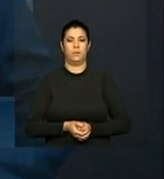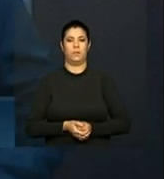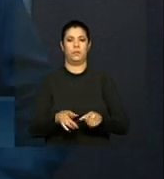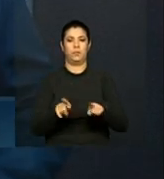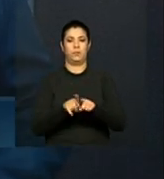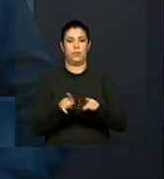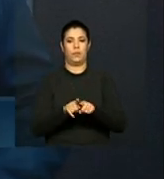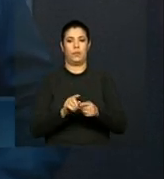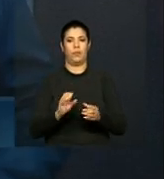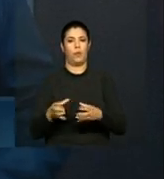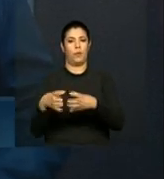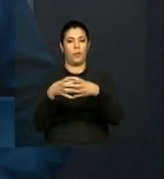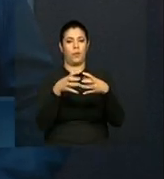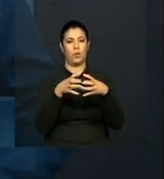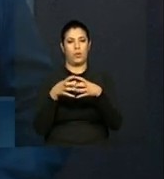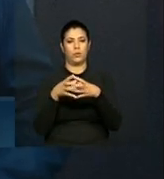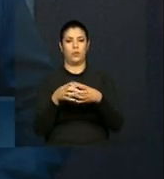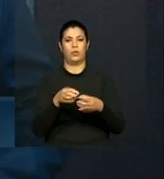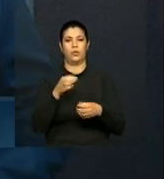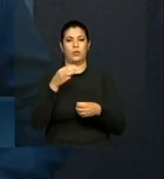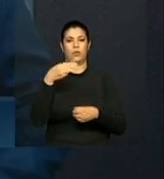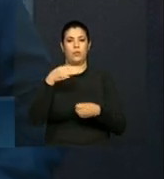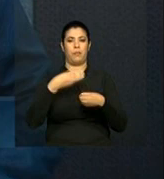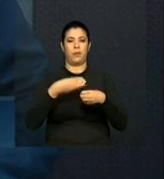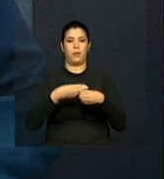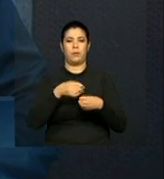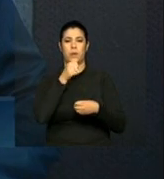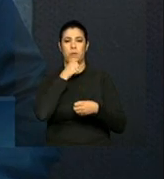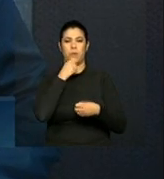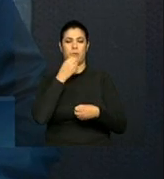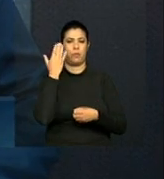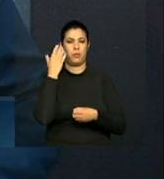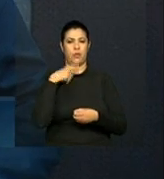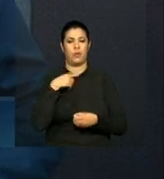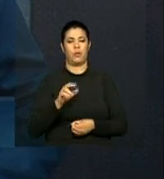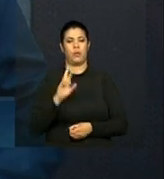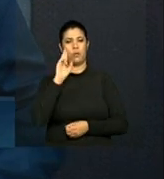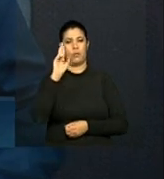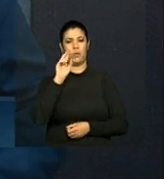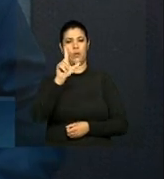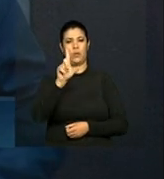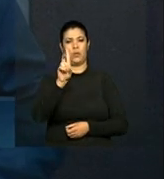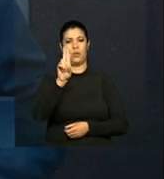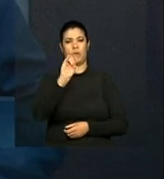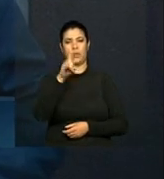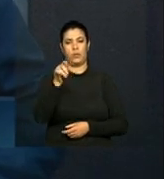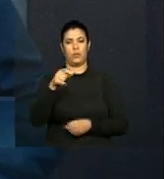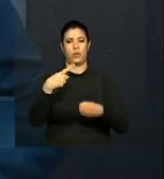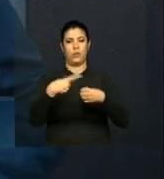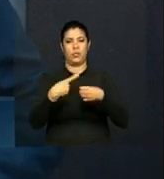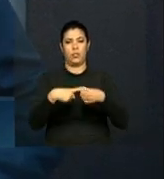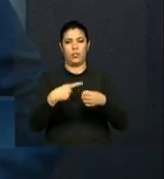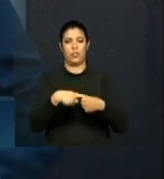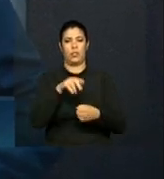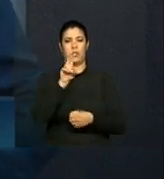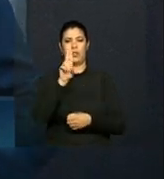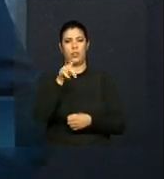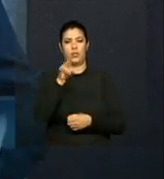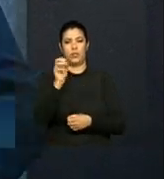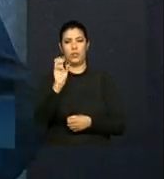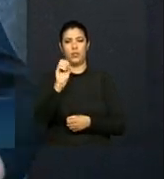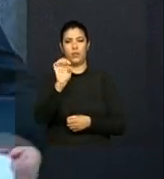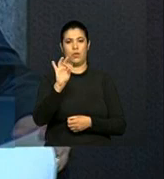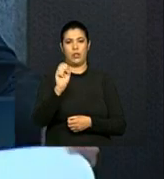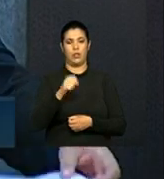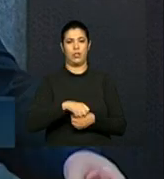ao Consórcio Intermunicipal Velho presidido pelo senor Everaldo Luís Casonato, prefeito de União do Oeste, Santa Catarina,